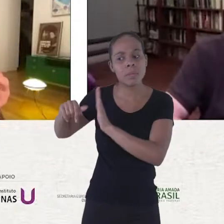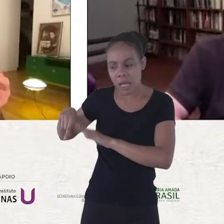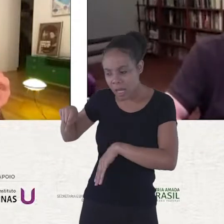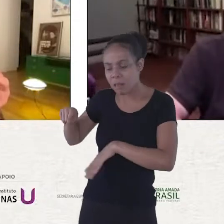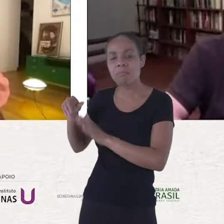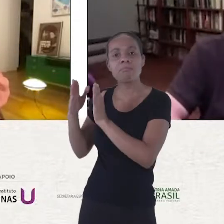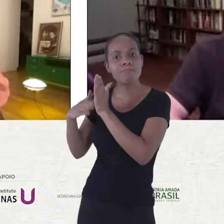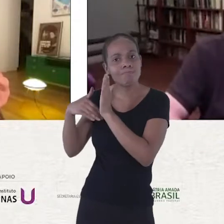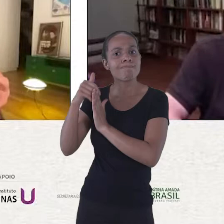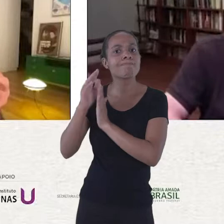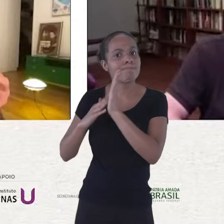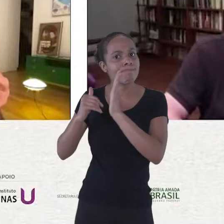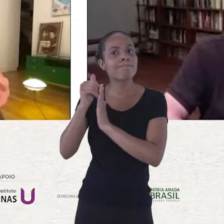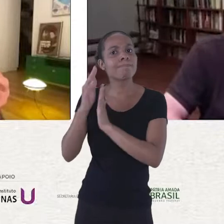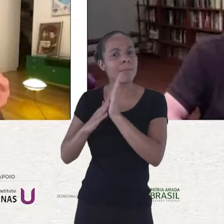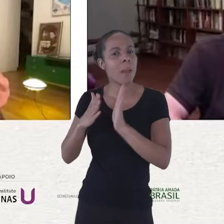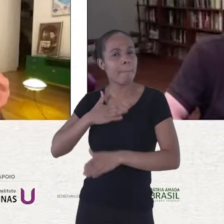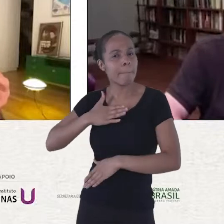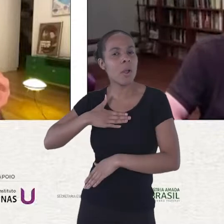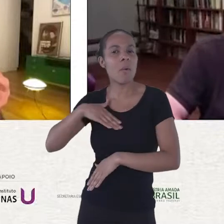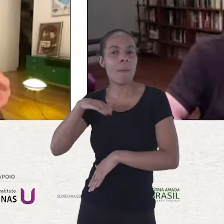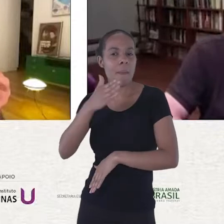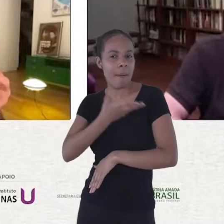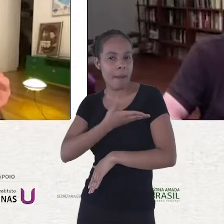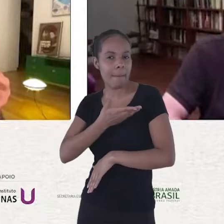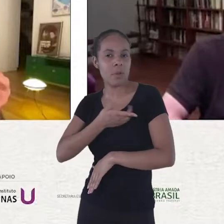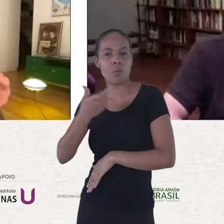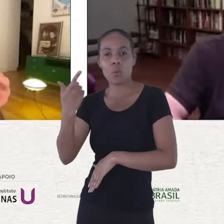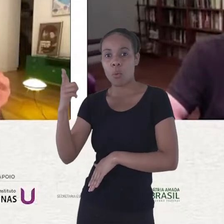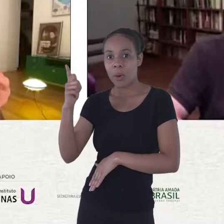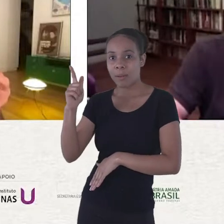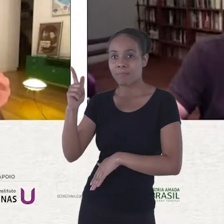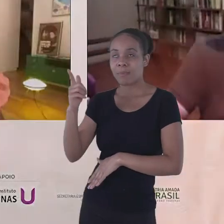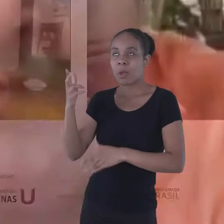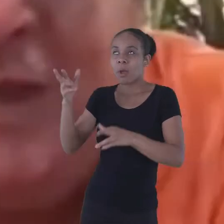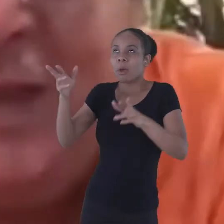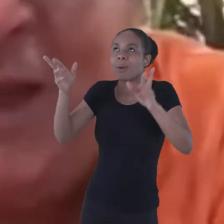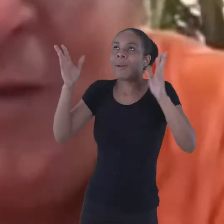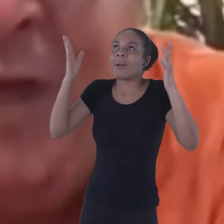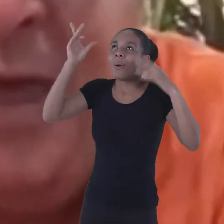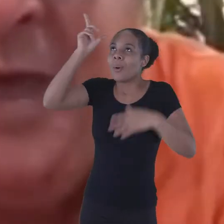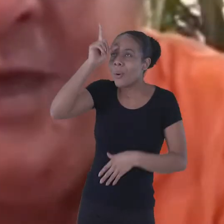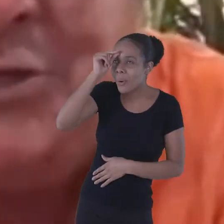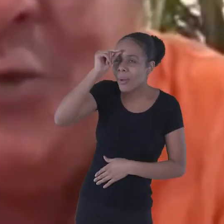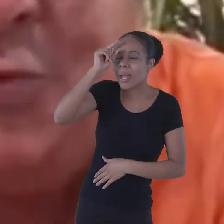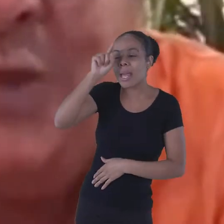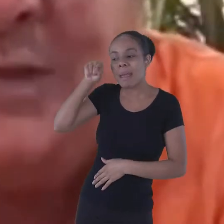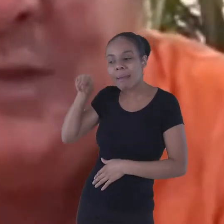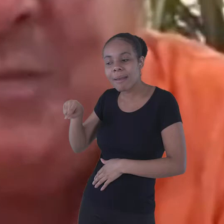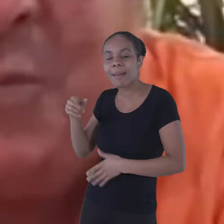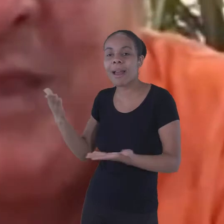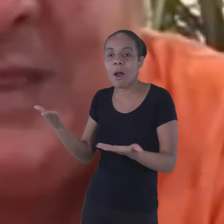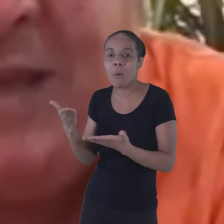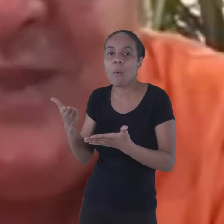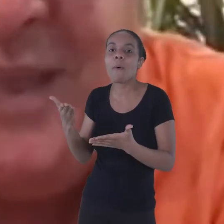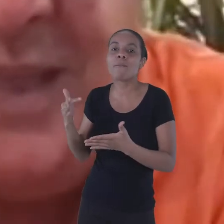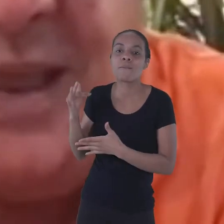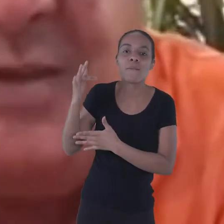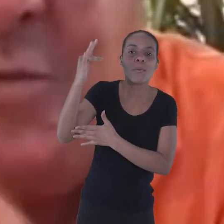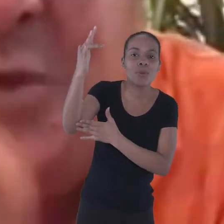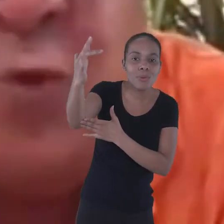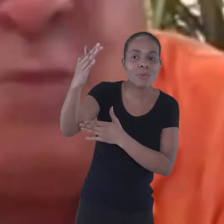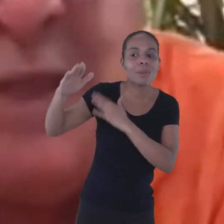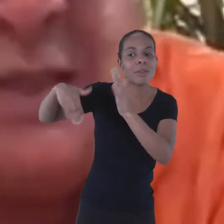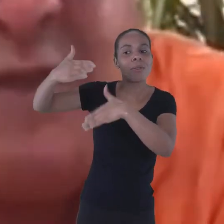de Goiás. Graças a Deus ele se tornou um empresário bem-sucedido na vida e tal. E chegou nesse momento da vida